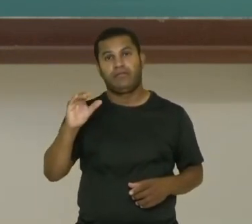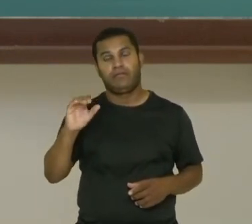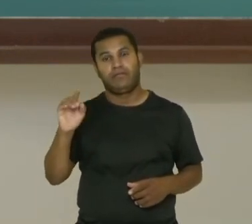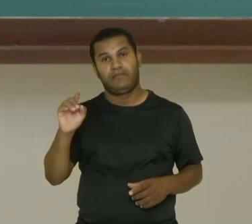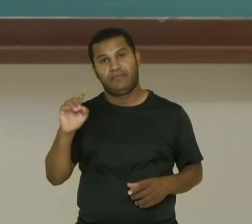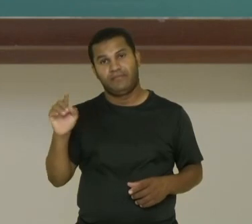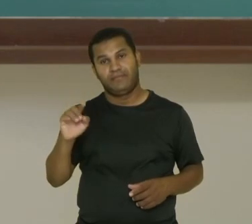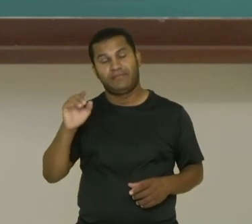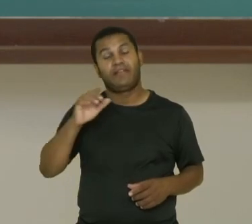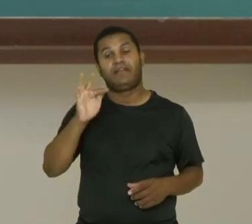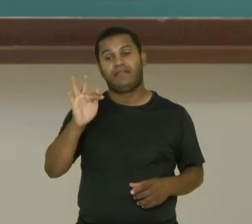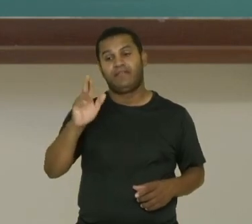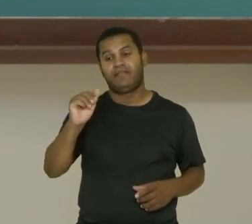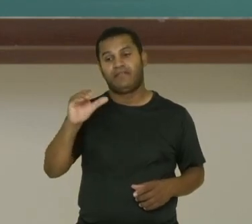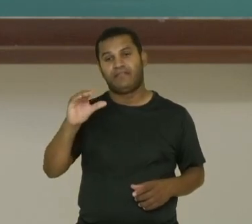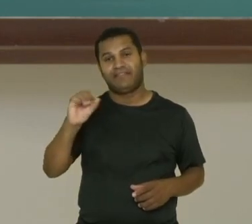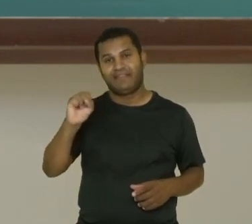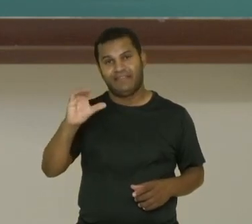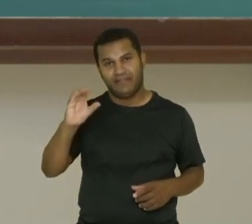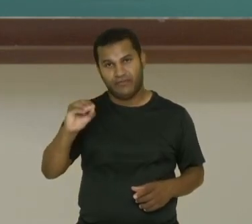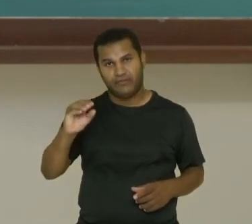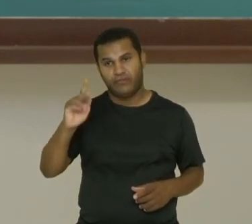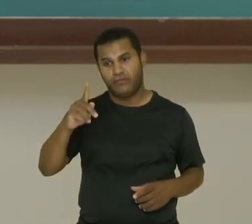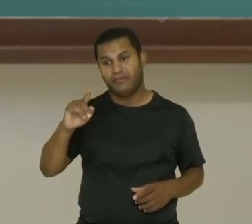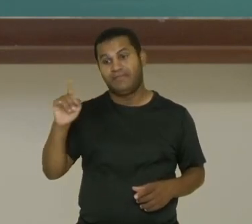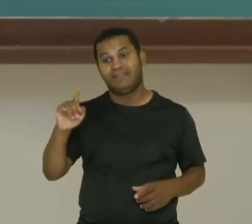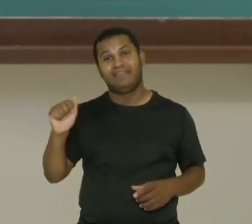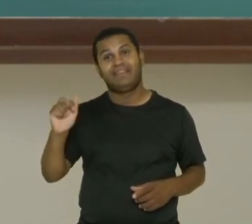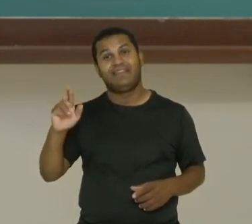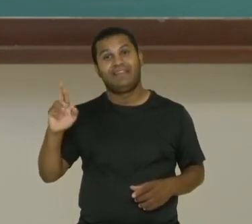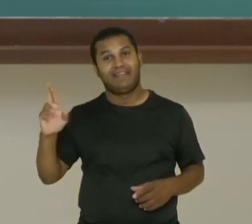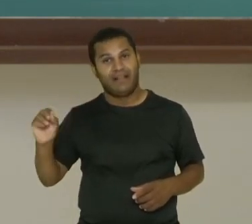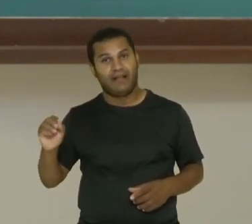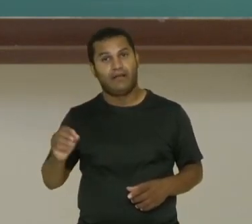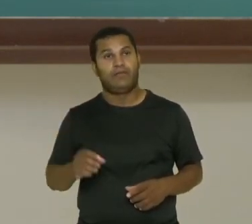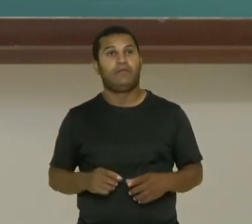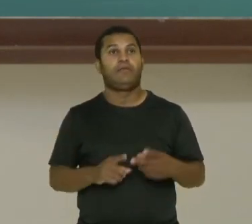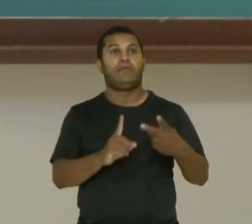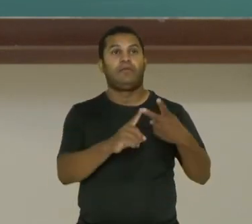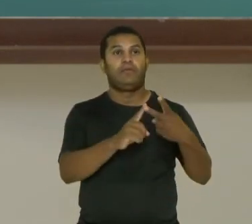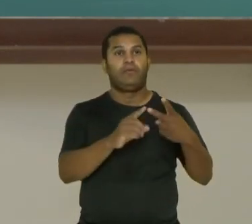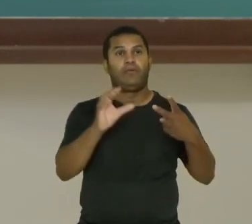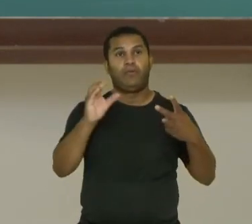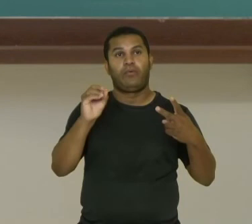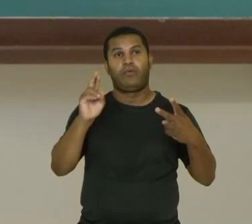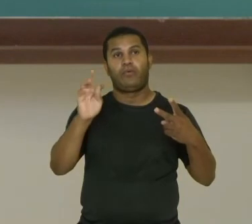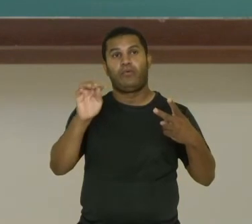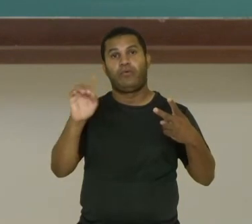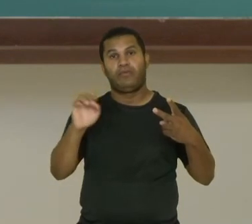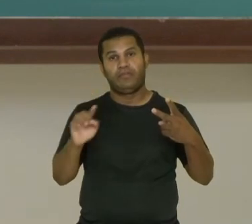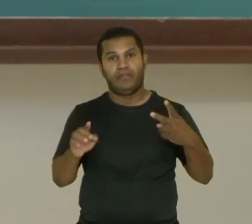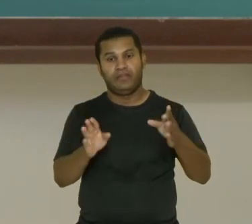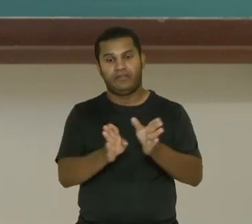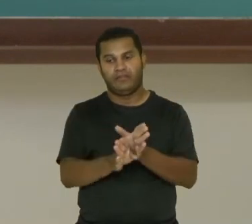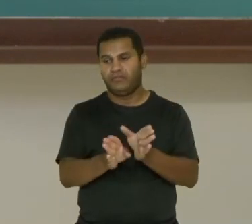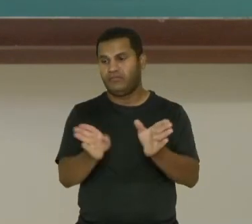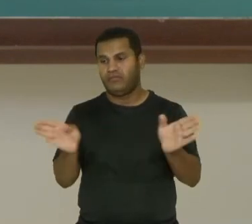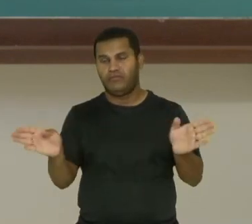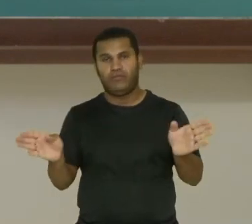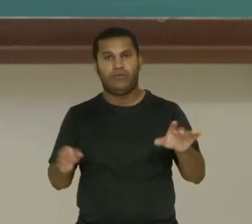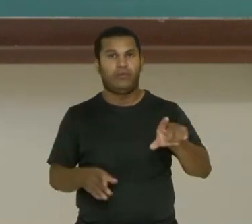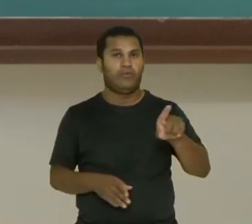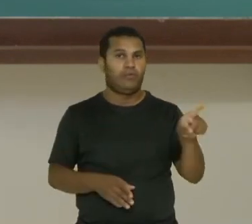Francisco Pizarro veio em direção ao Império Inca, mas a busca deles era a mesma, metais preciosos, tentar enriquecer com esses